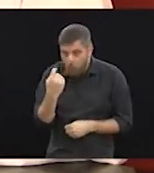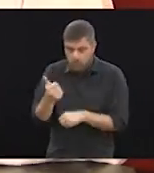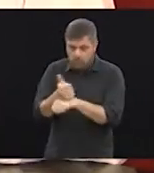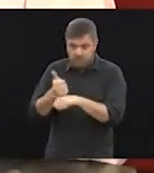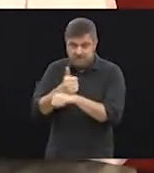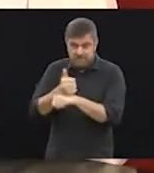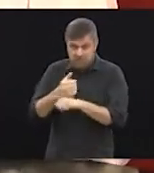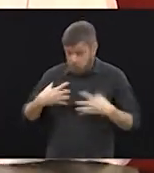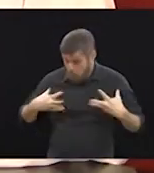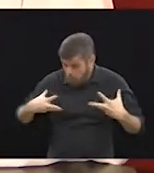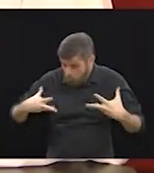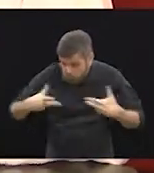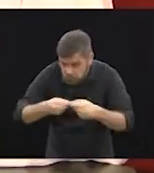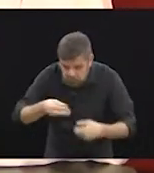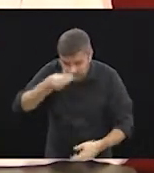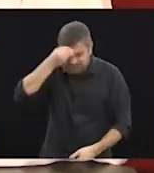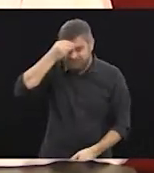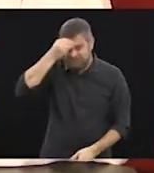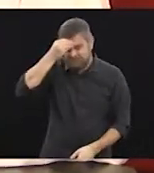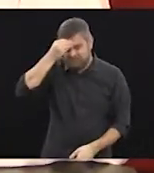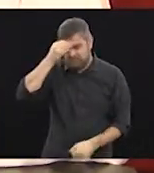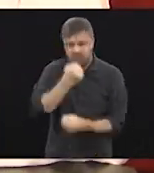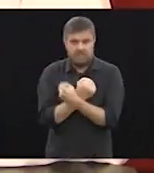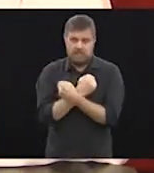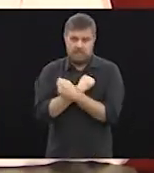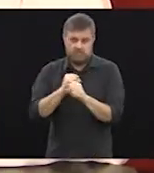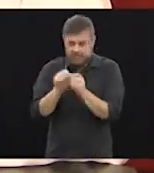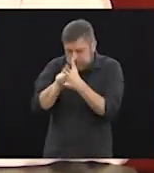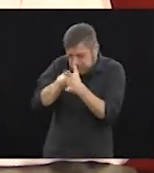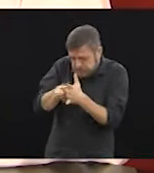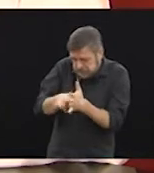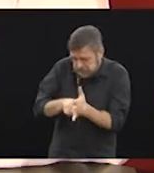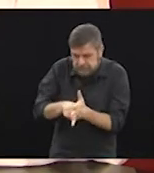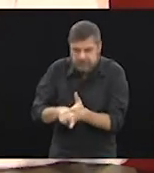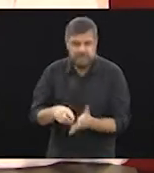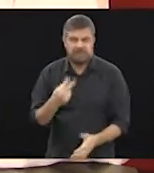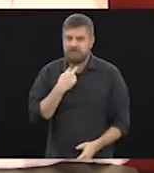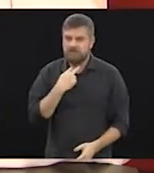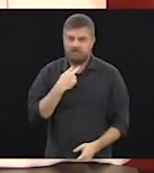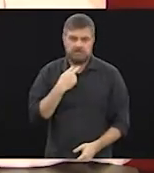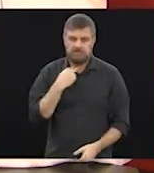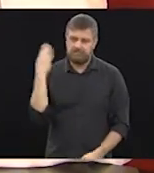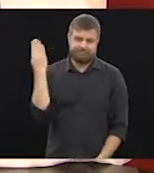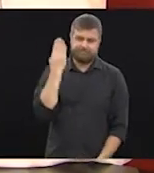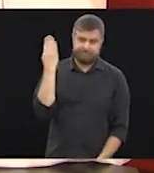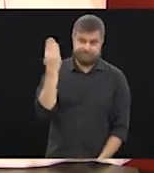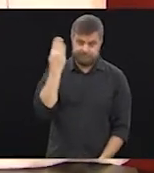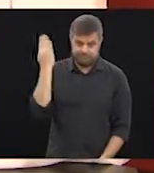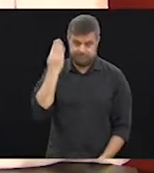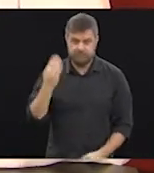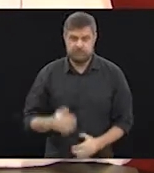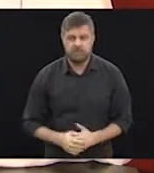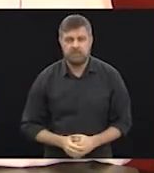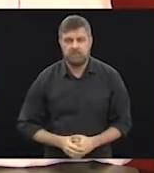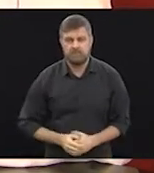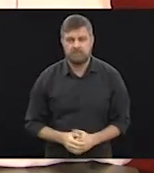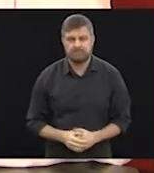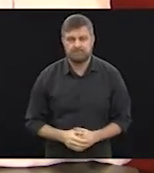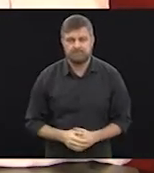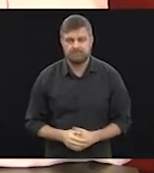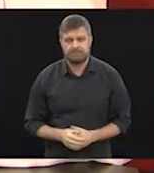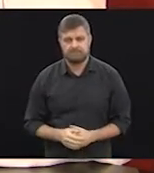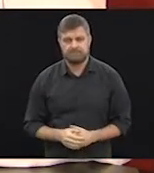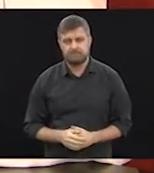um profissional conhecer tudo na sua profundidade, com todas as informações vigentes que teve